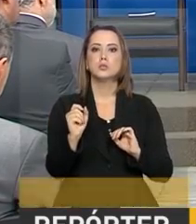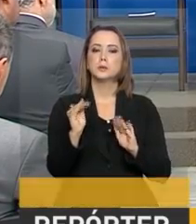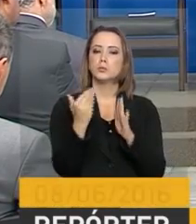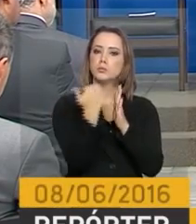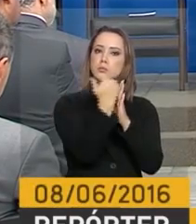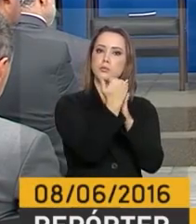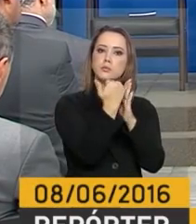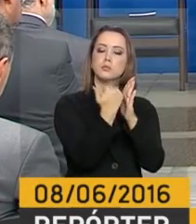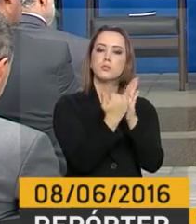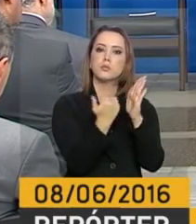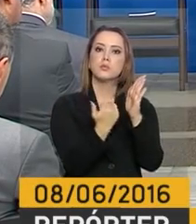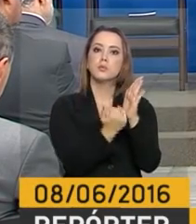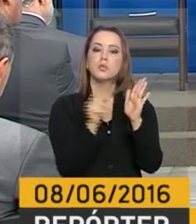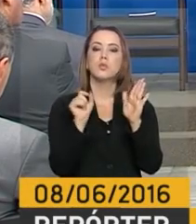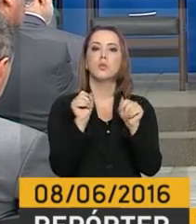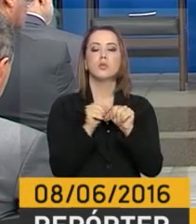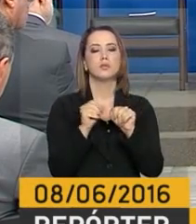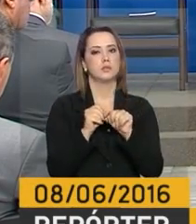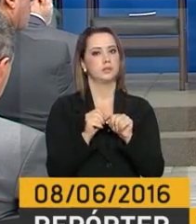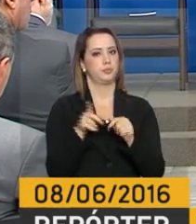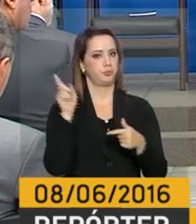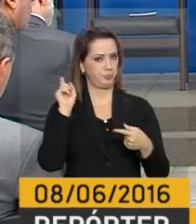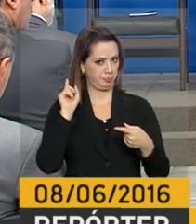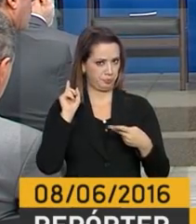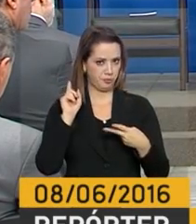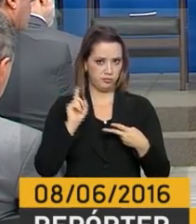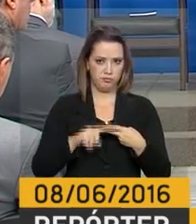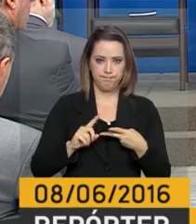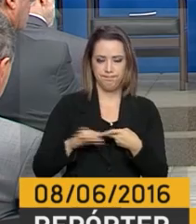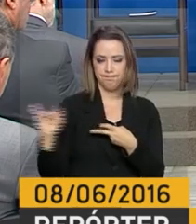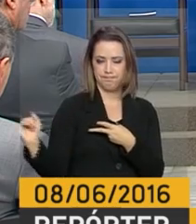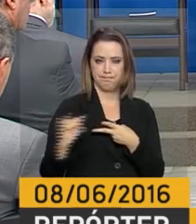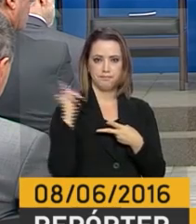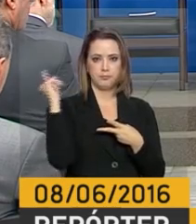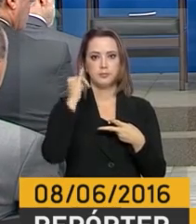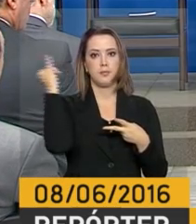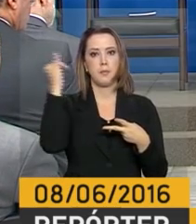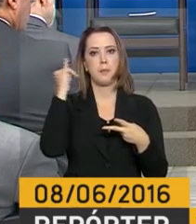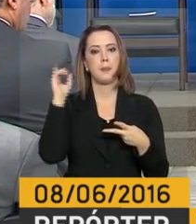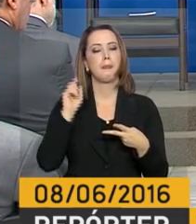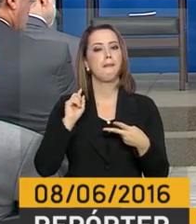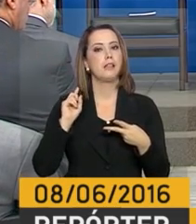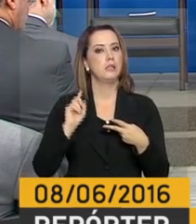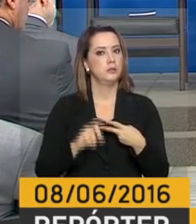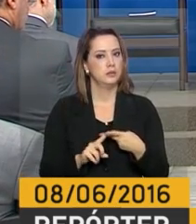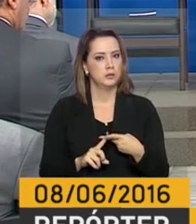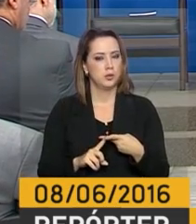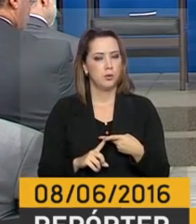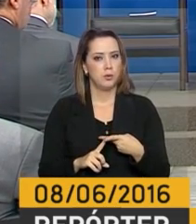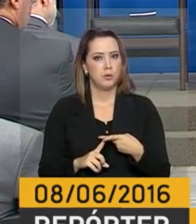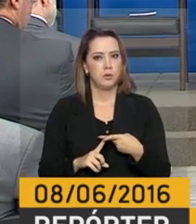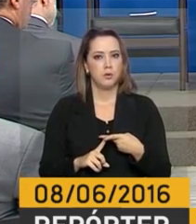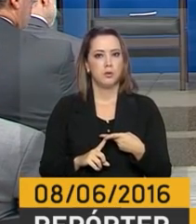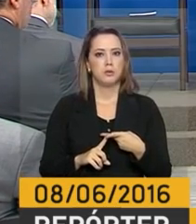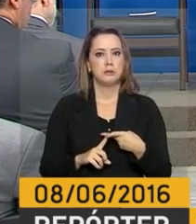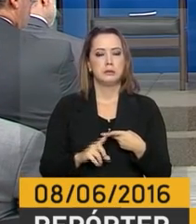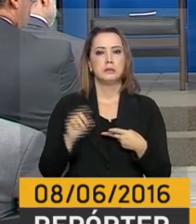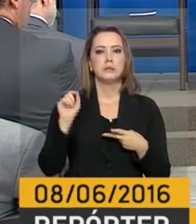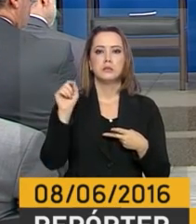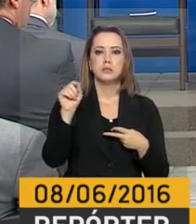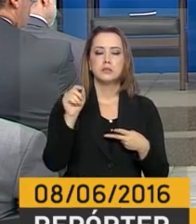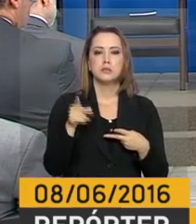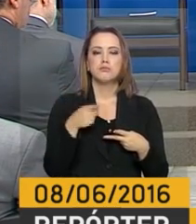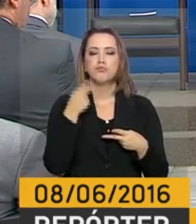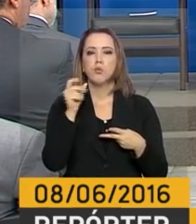medidas a primeira delas ou a medida da maior importância que é a medida que estabelece